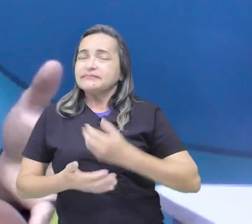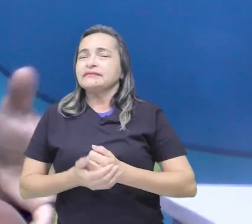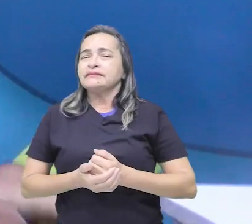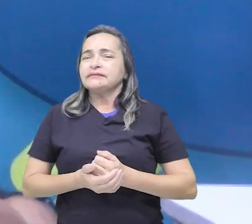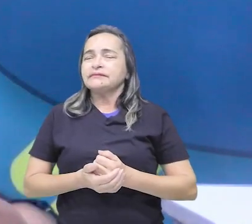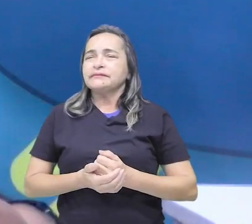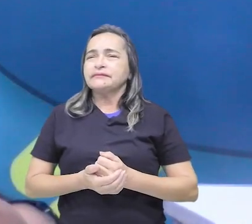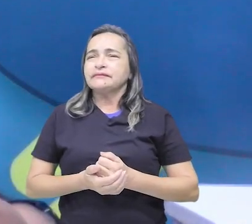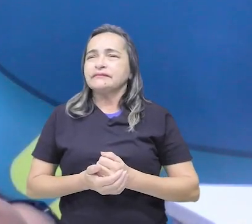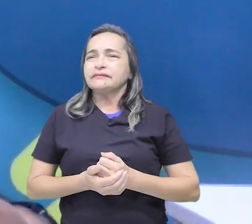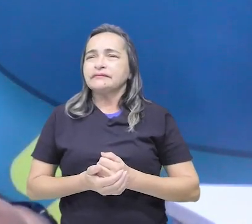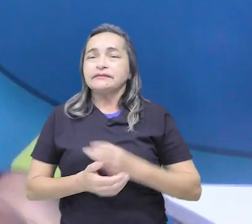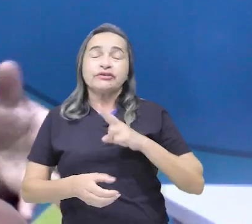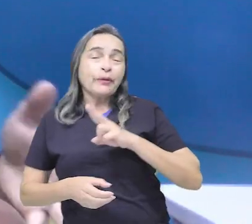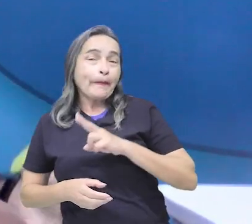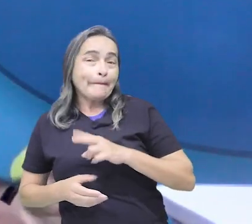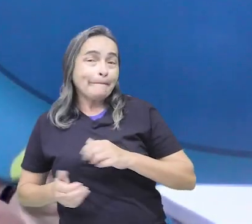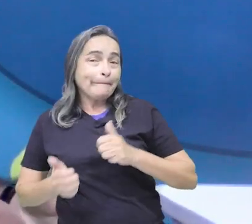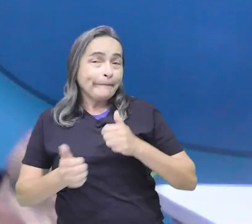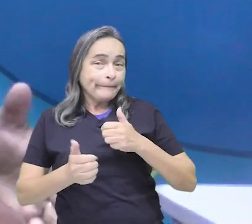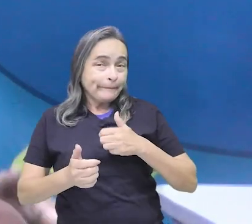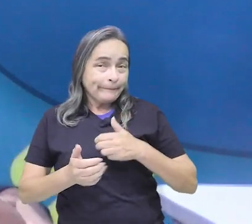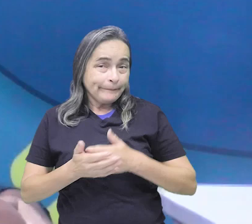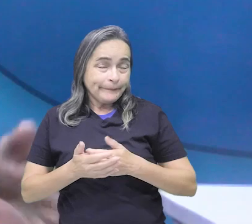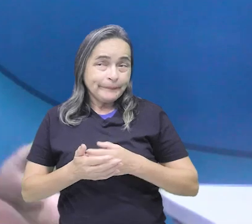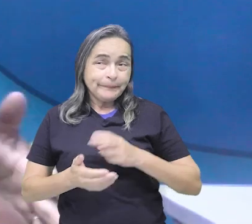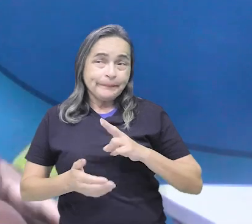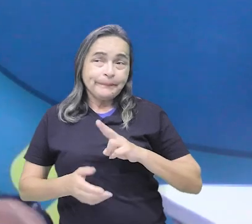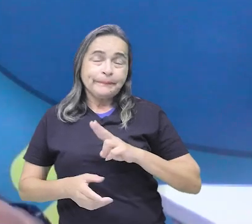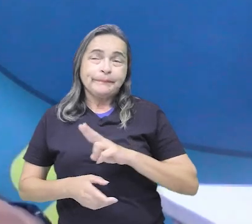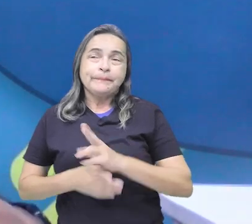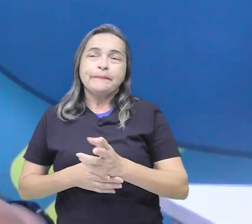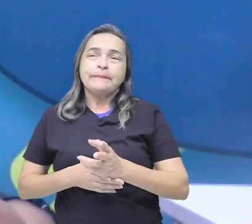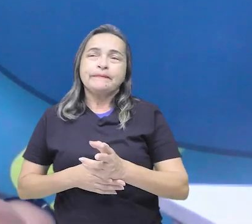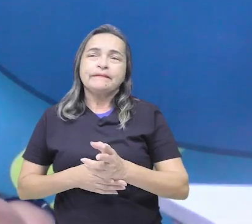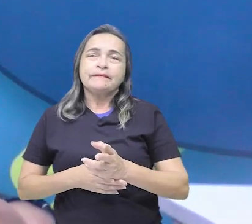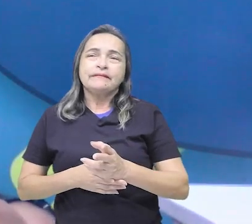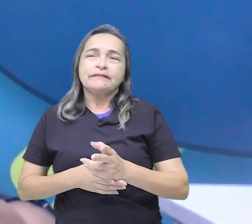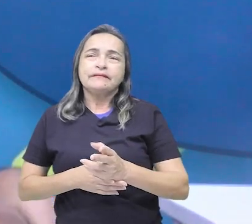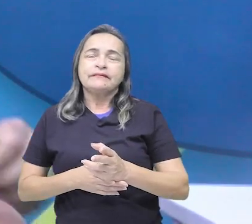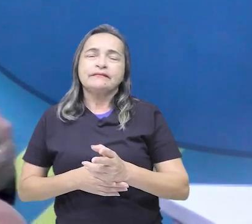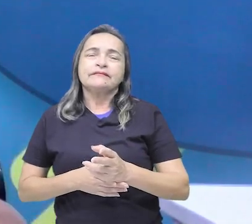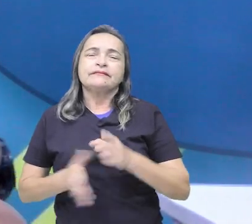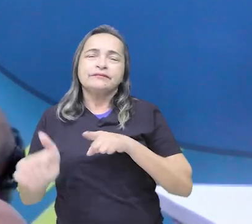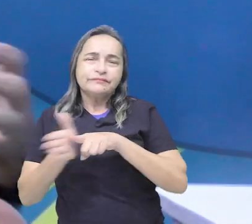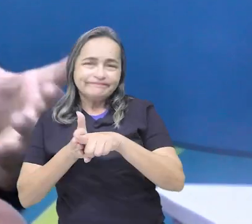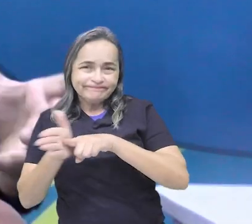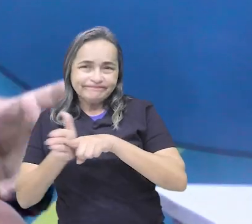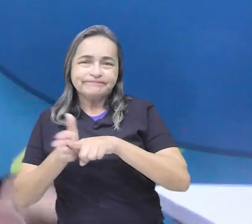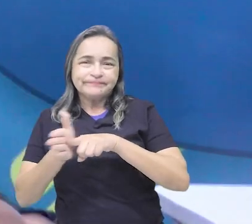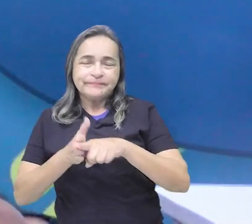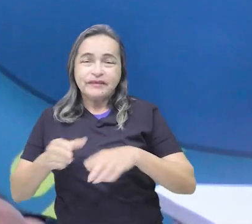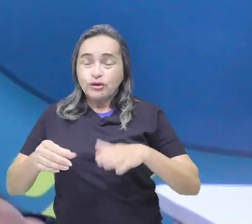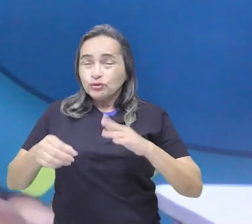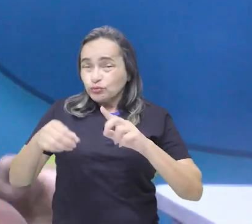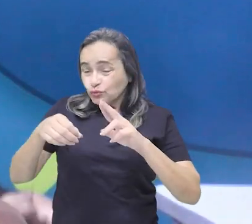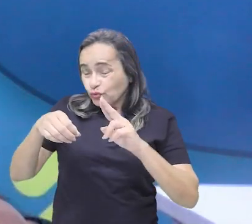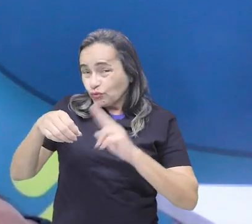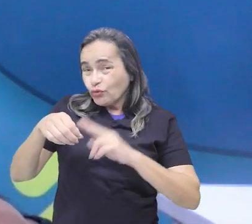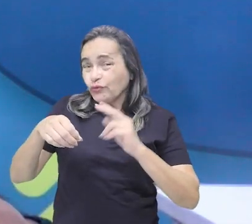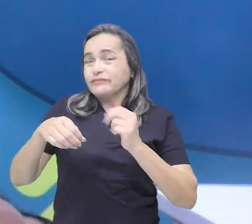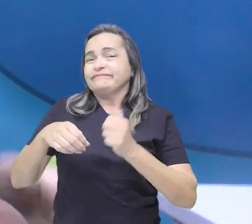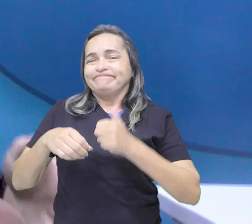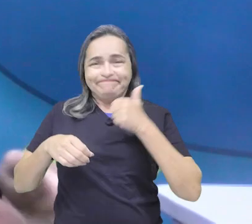nós elegemos o PSA. Porém, o exame de toque retal, ele também é uma ferramenta espetacular no que